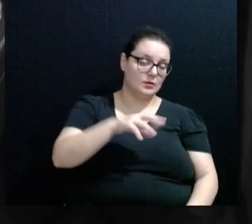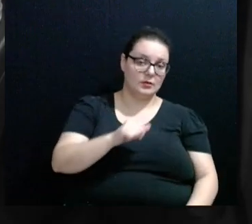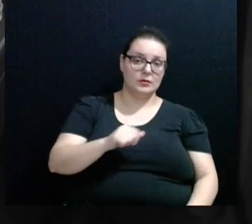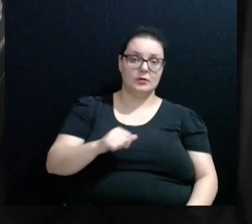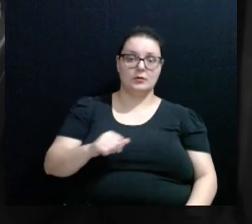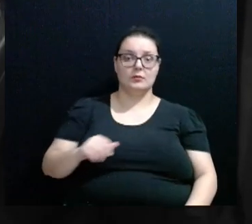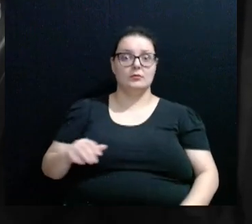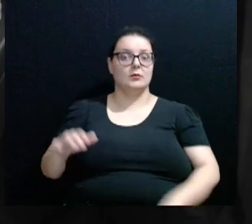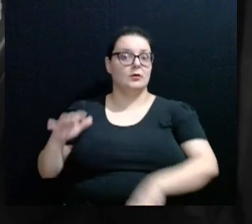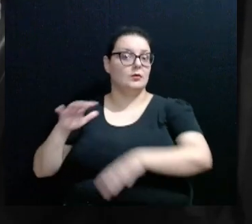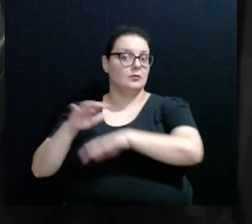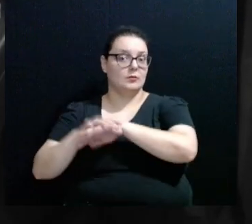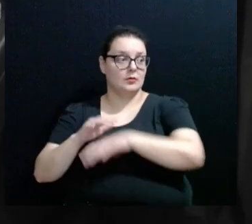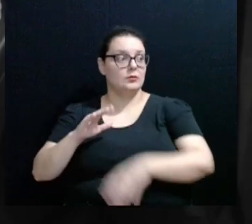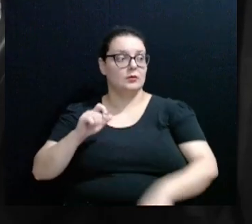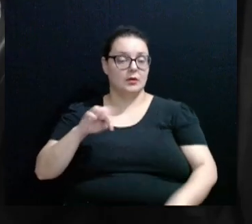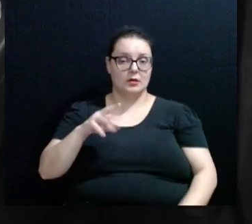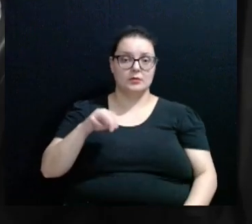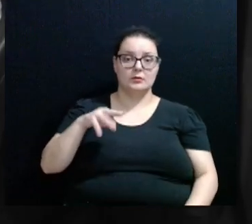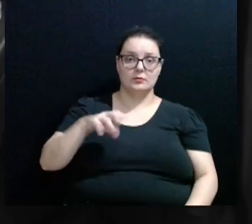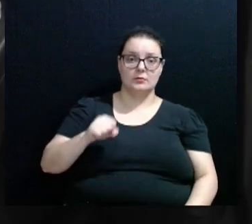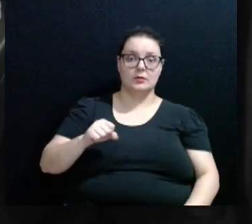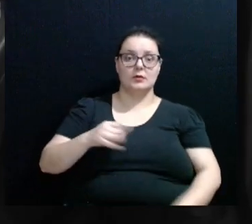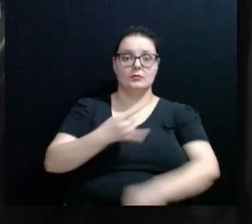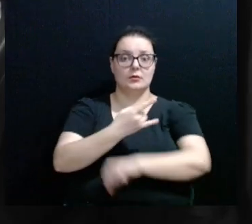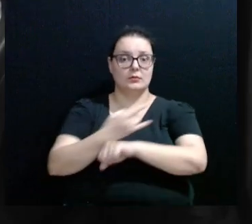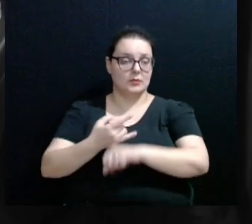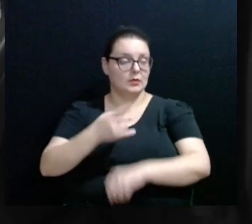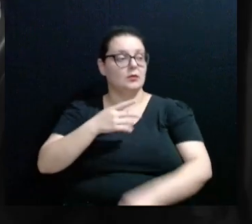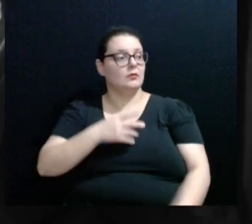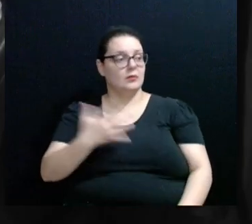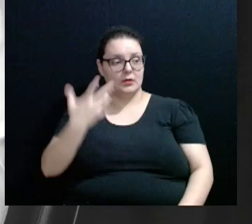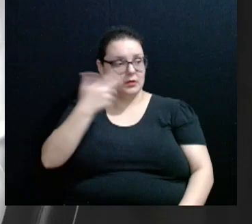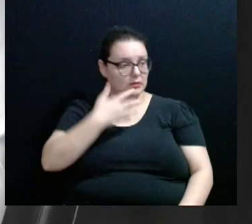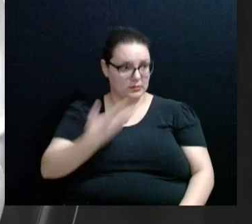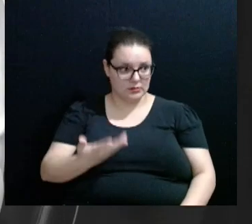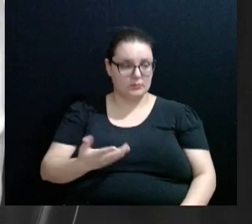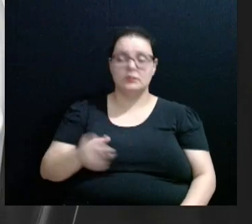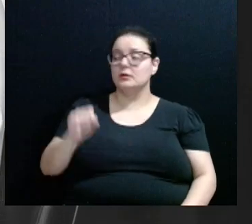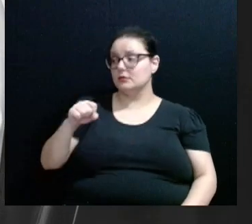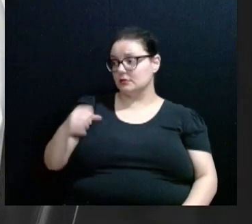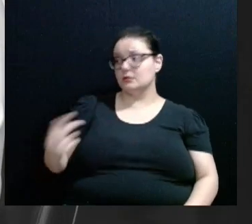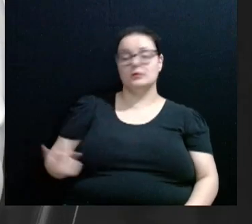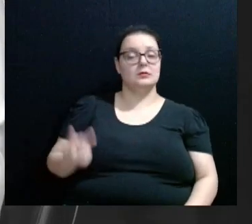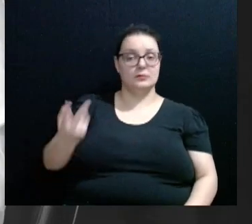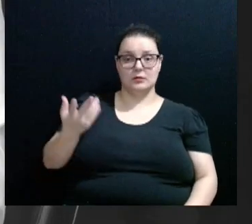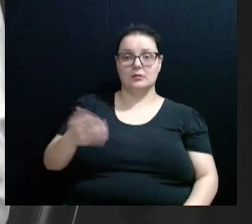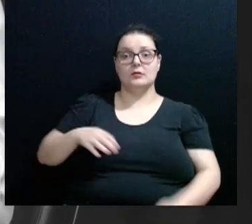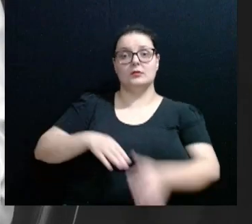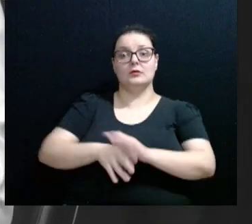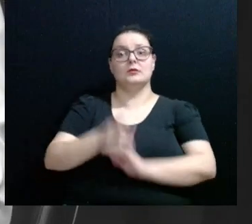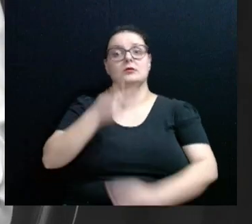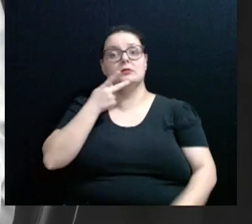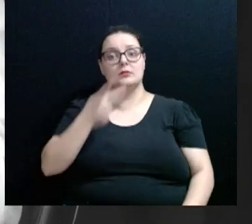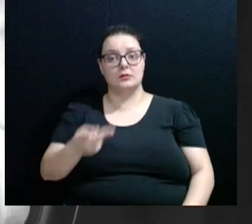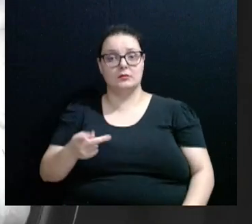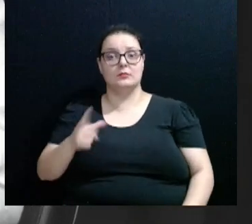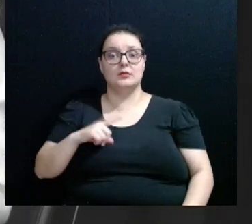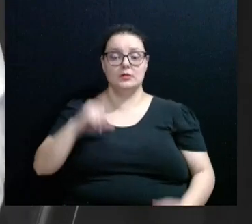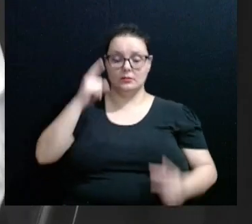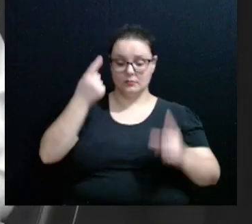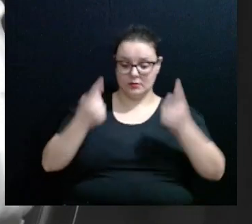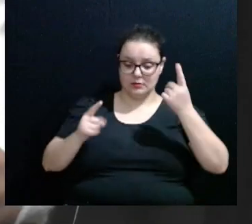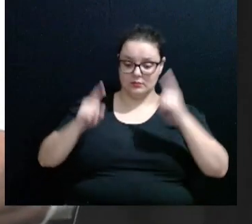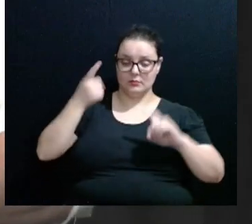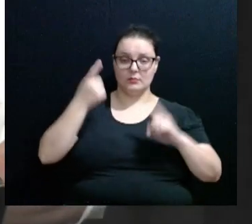Mendes, que foi lindo. Exatamente. Então, aquilo que foi a gente valorizar. Eu costumava dizer que para ter o carnaval,